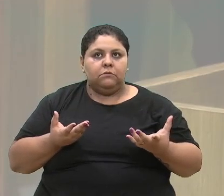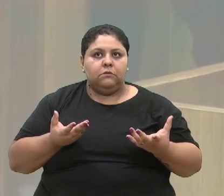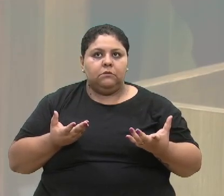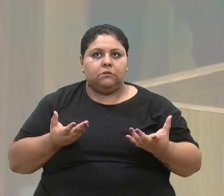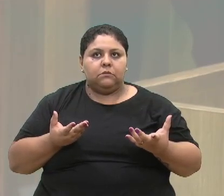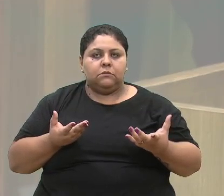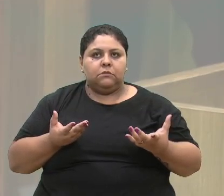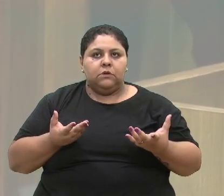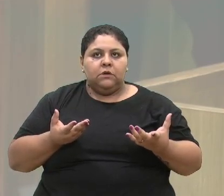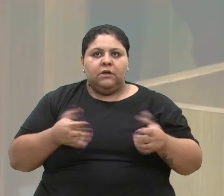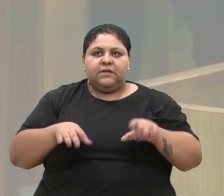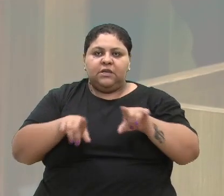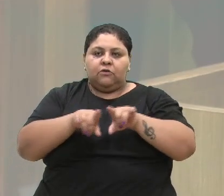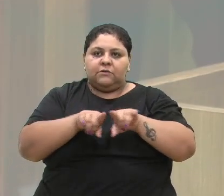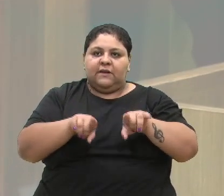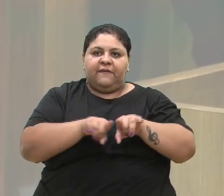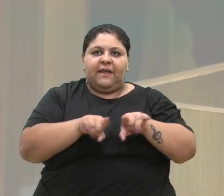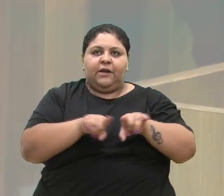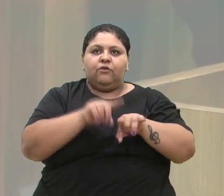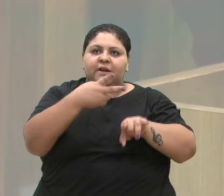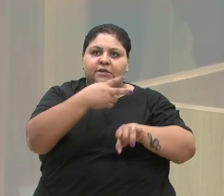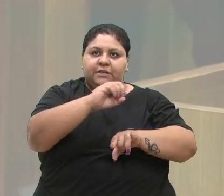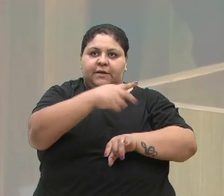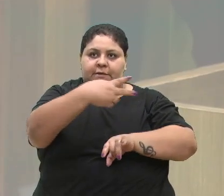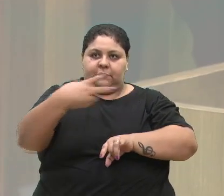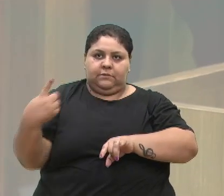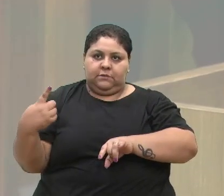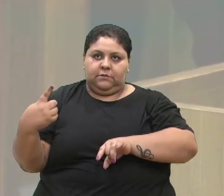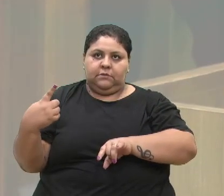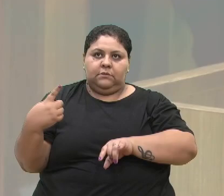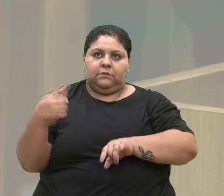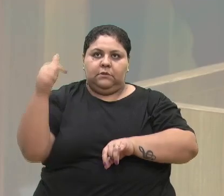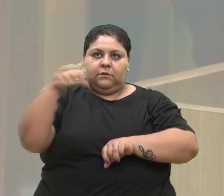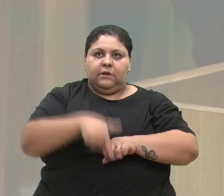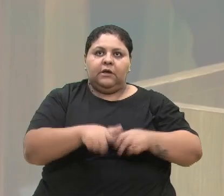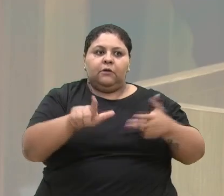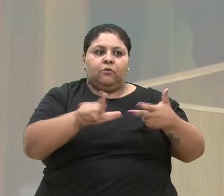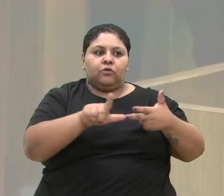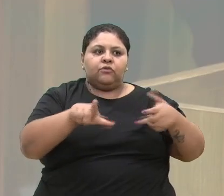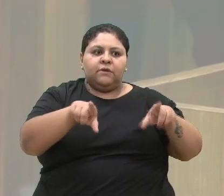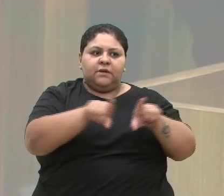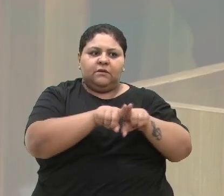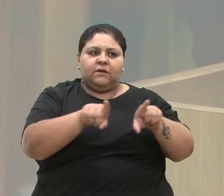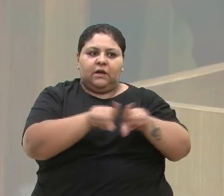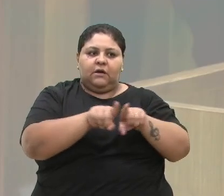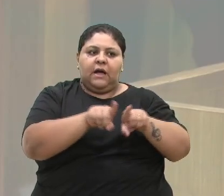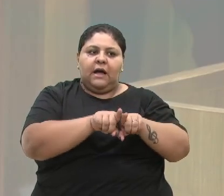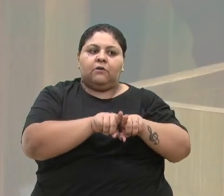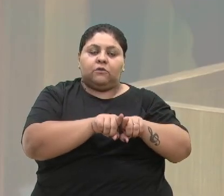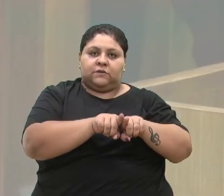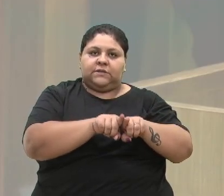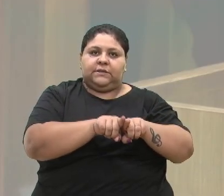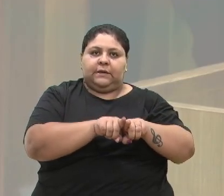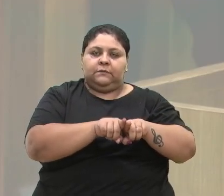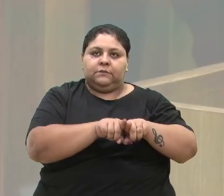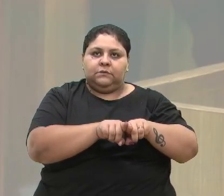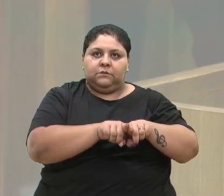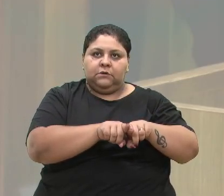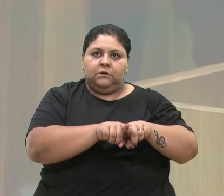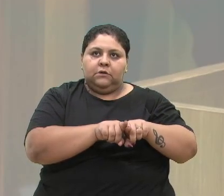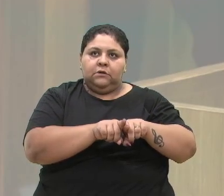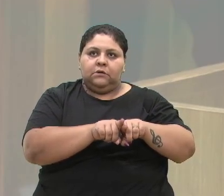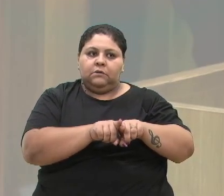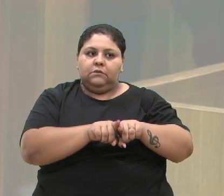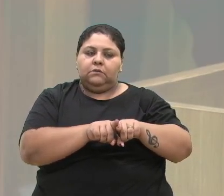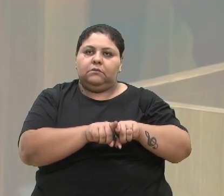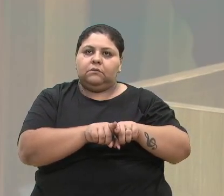Em 2021, no primeiro ano dessa legislação, tivemos uma reunião pública aqui, onde